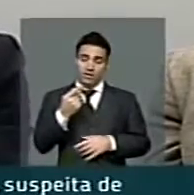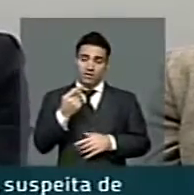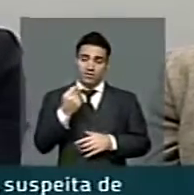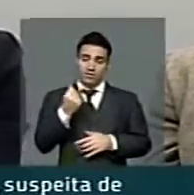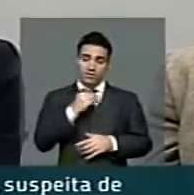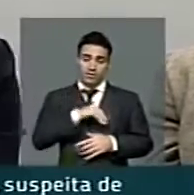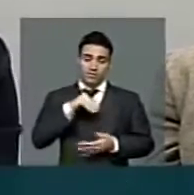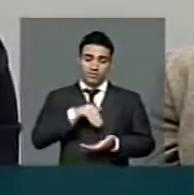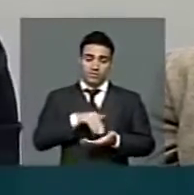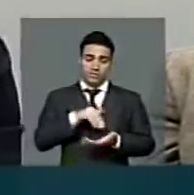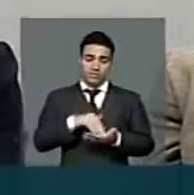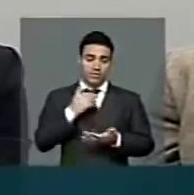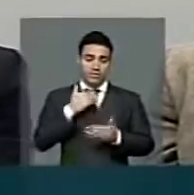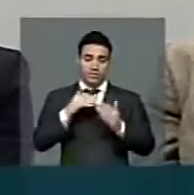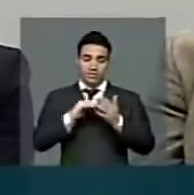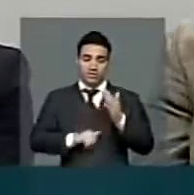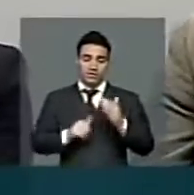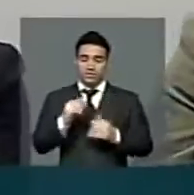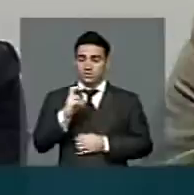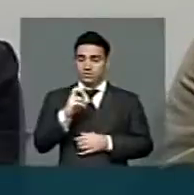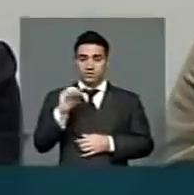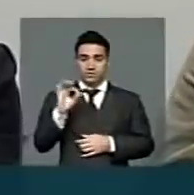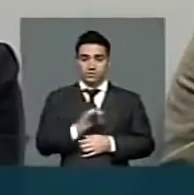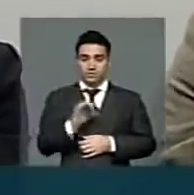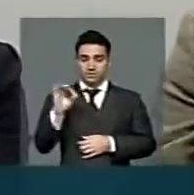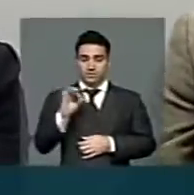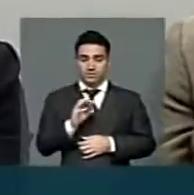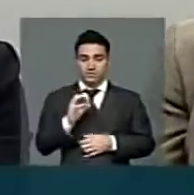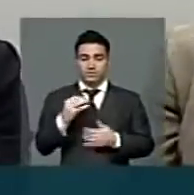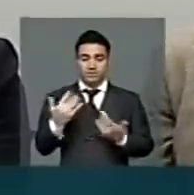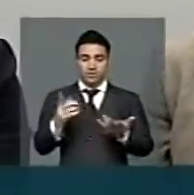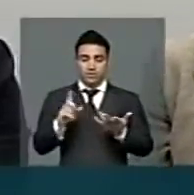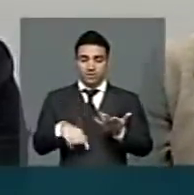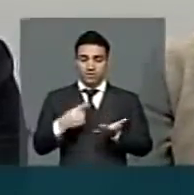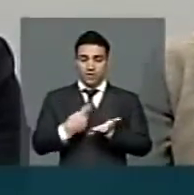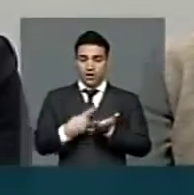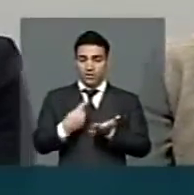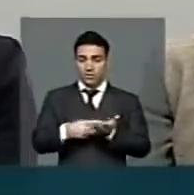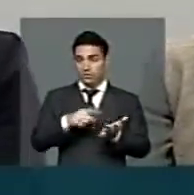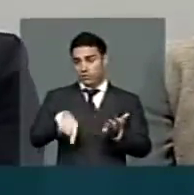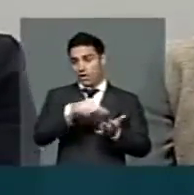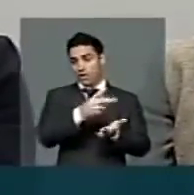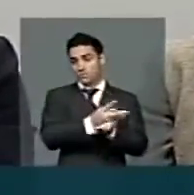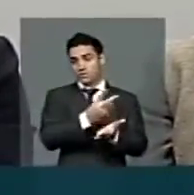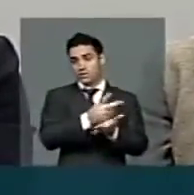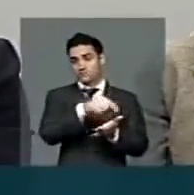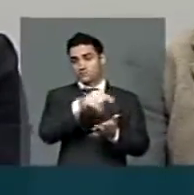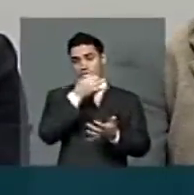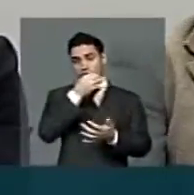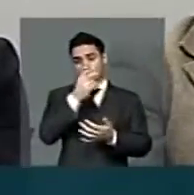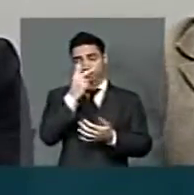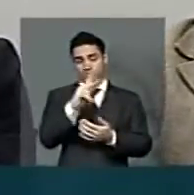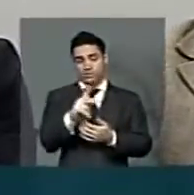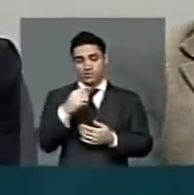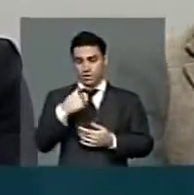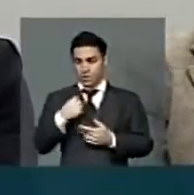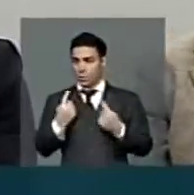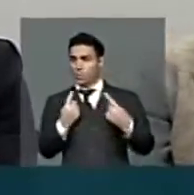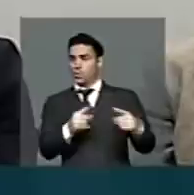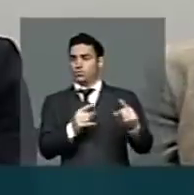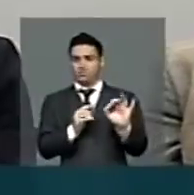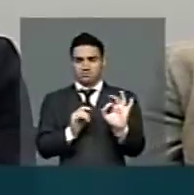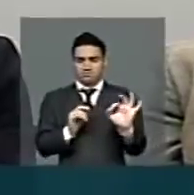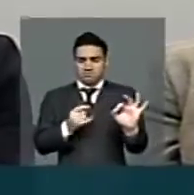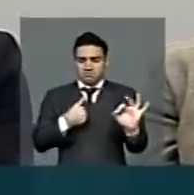Ela não pode ficar com menos de 50%. Então, isso foi um acordo pensado por elas. E quem sou eu para ir contra?